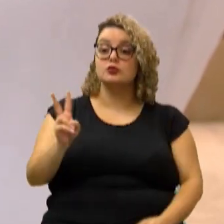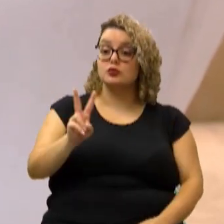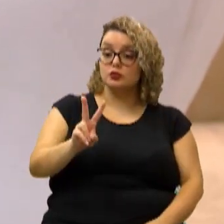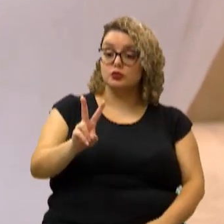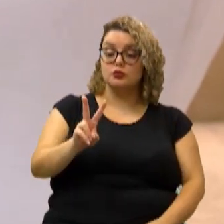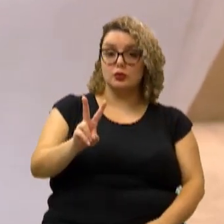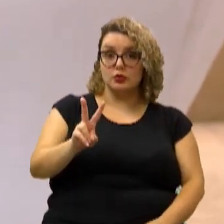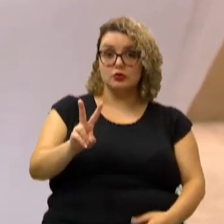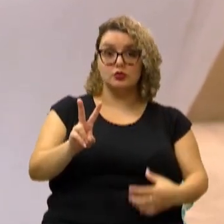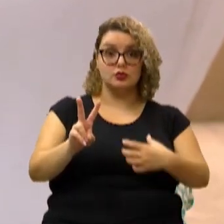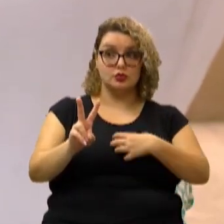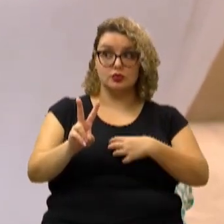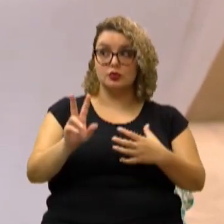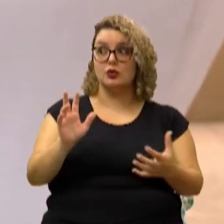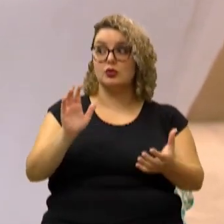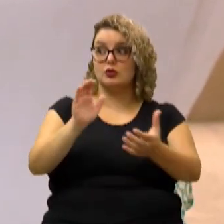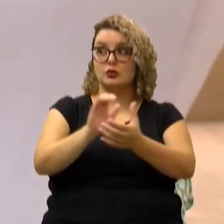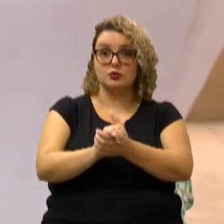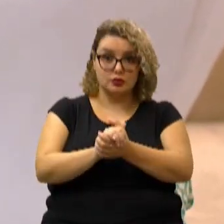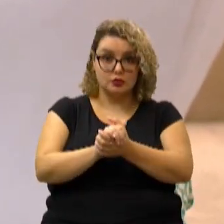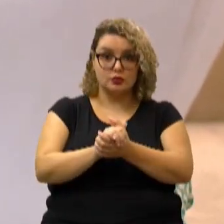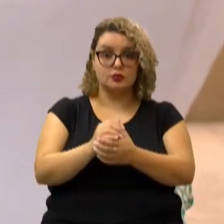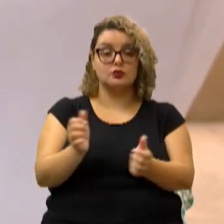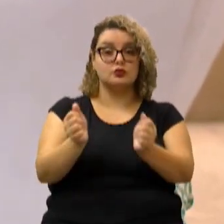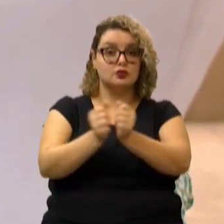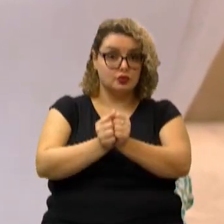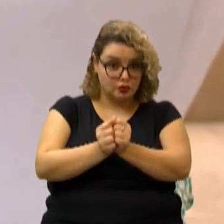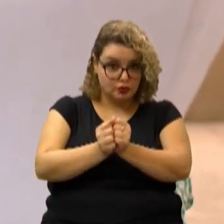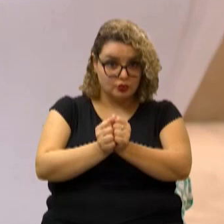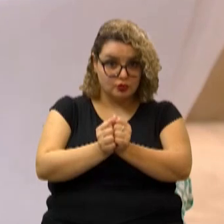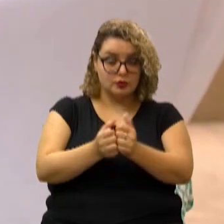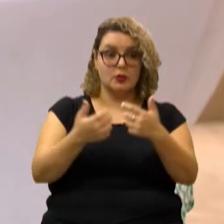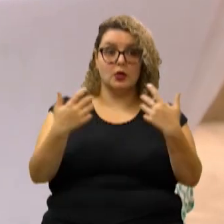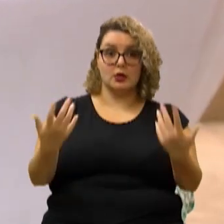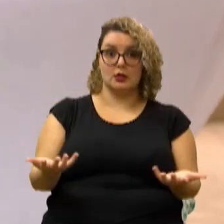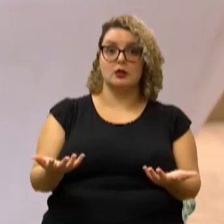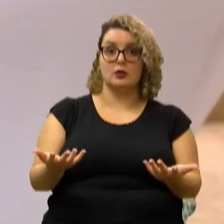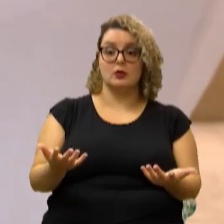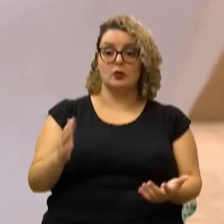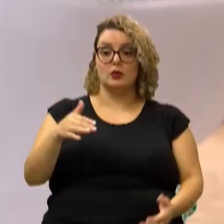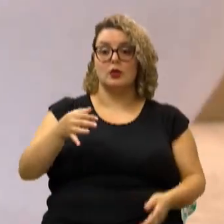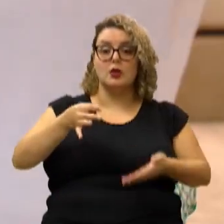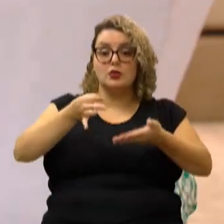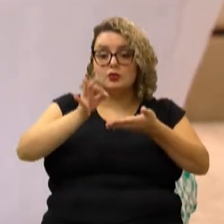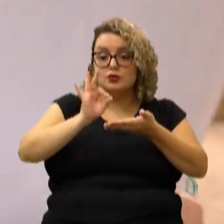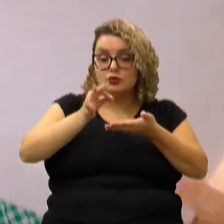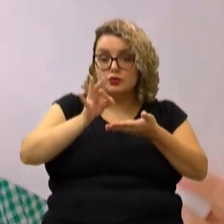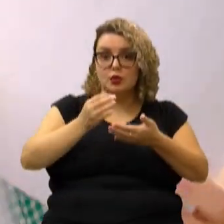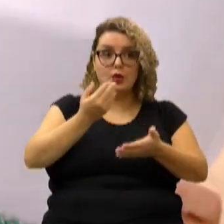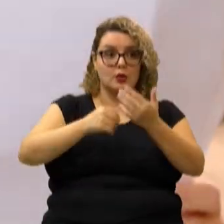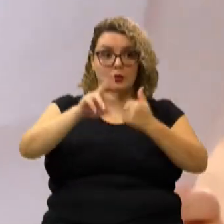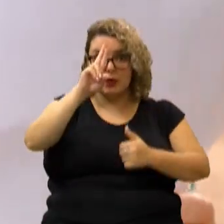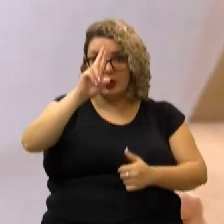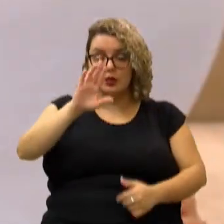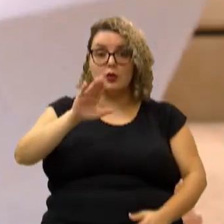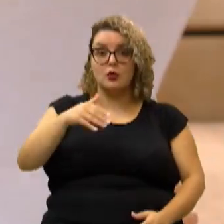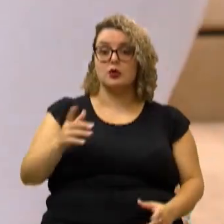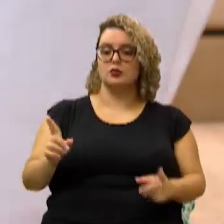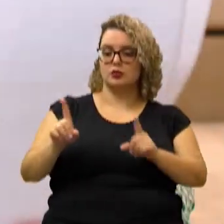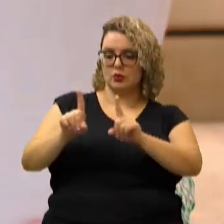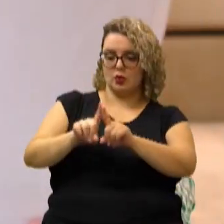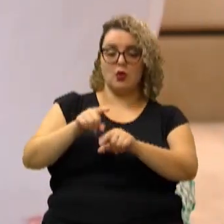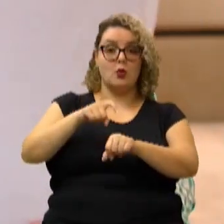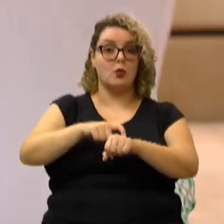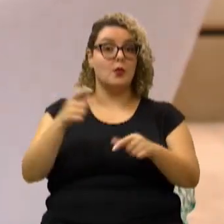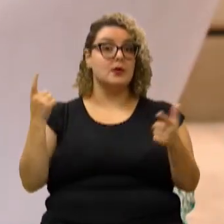casal de forma conjunta então no momento em que estiver tomando café da manhã almoçando jantando quando